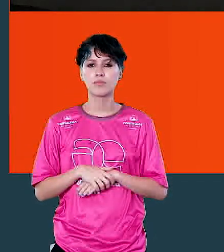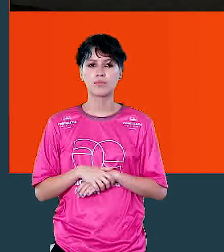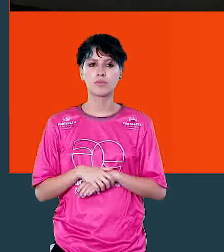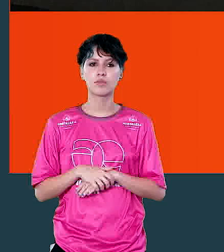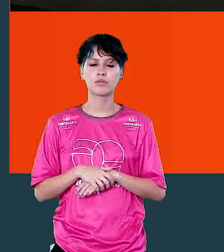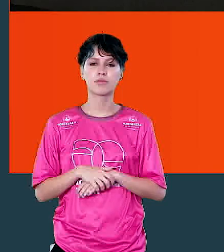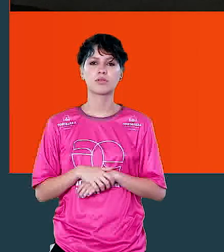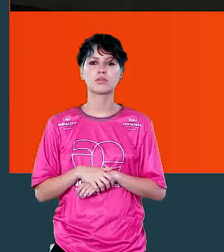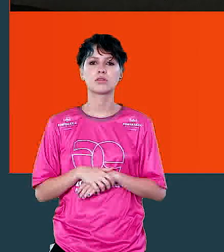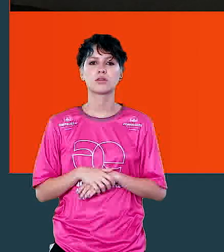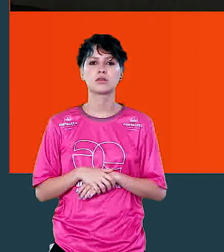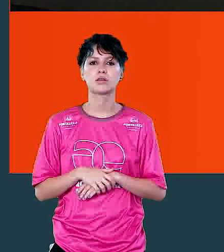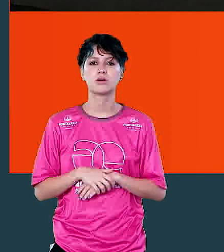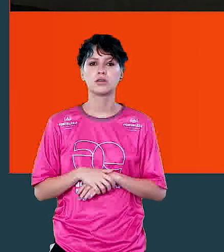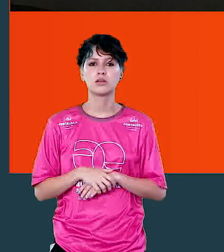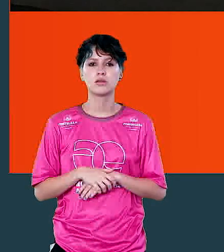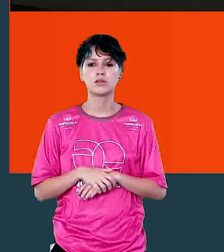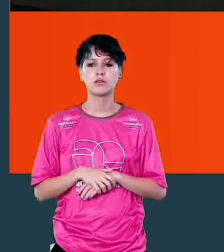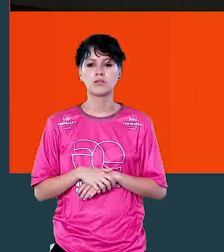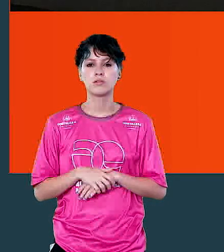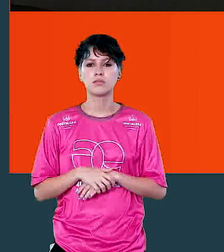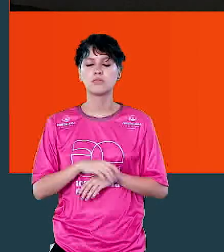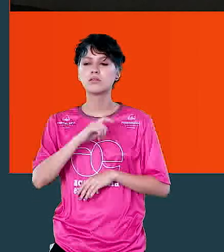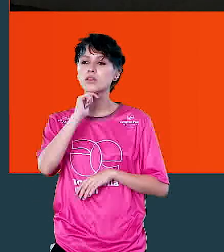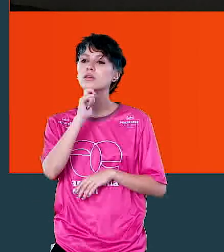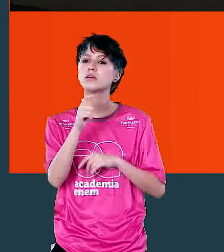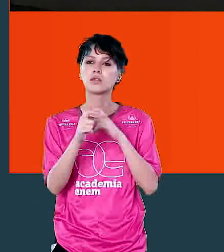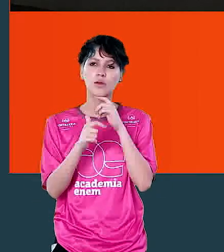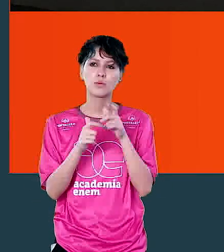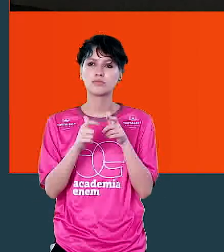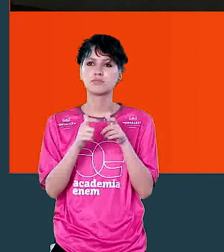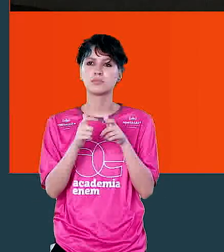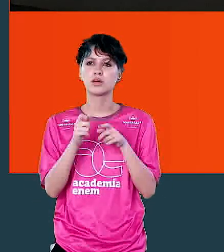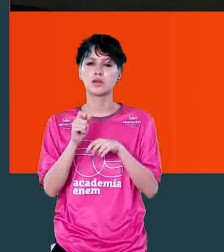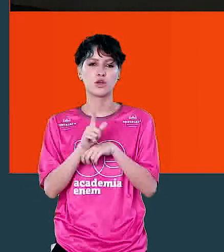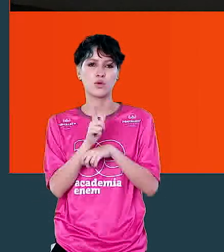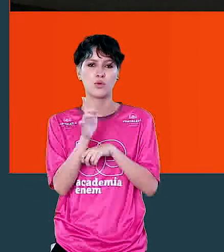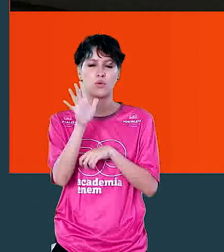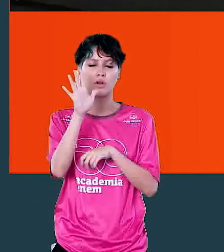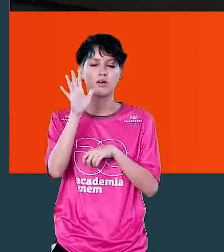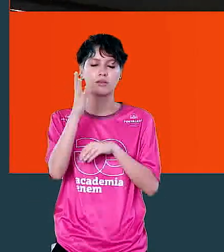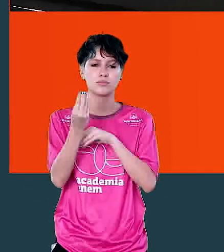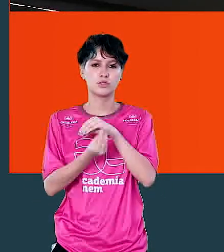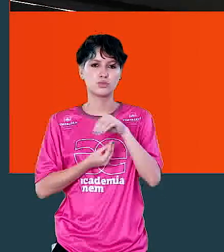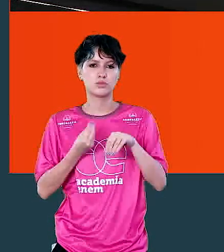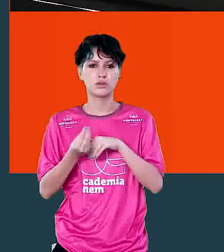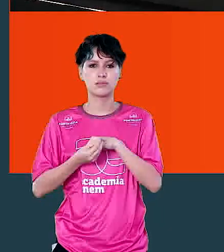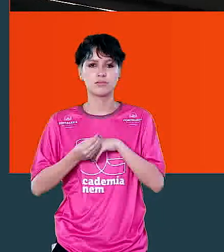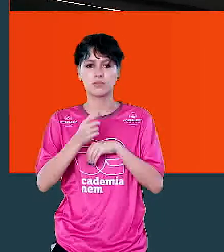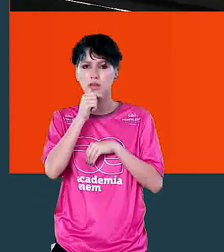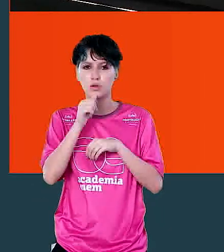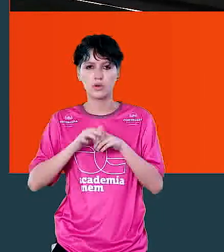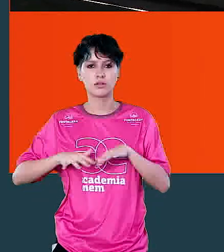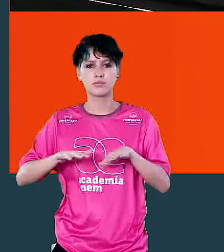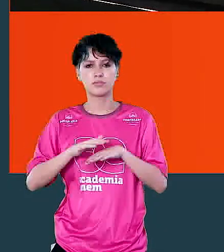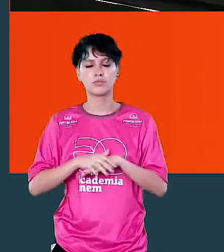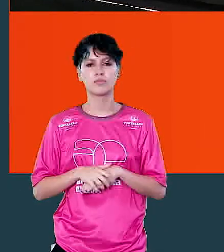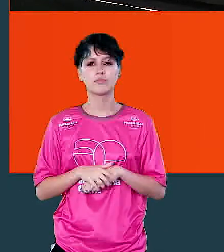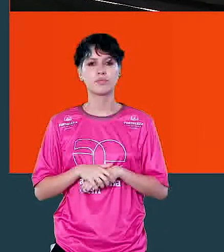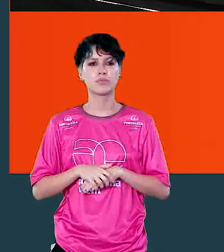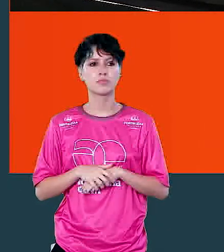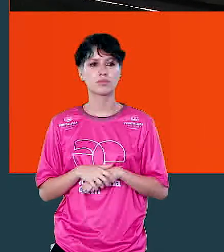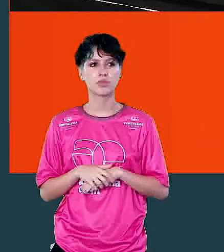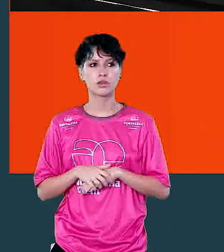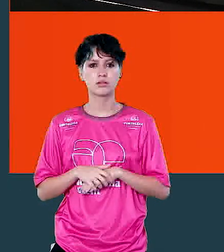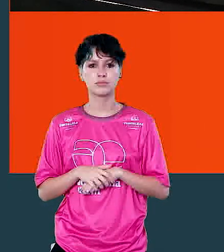Impedindo as trocas gasosas entre o meio aquático e a atmosfera. Perfeito. Ei, pessoal, se o petróleo fica em cima da água, a